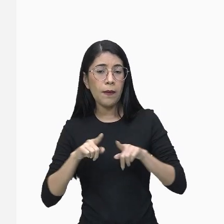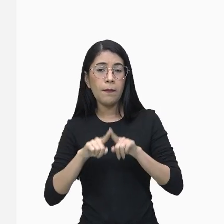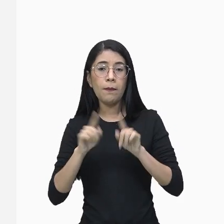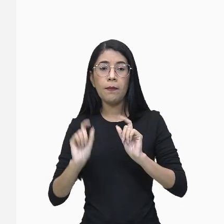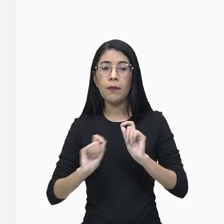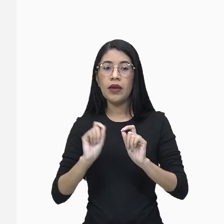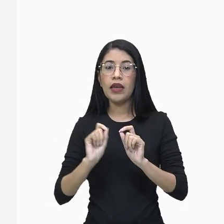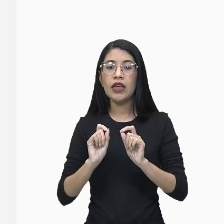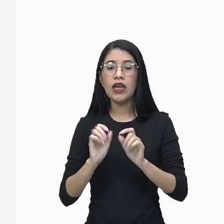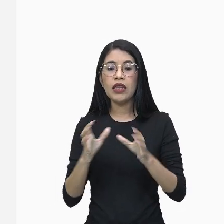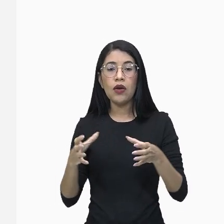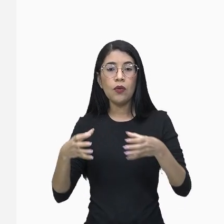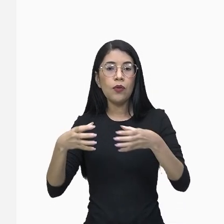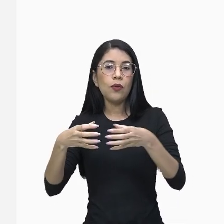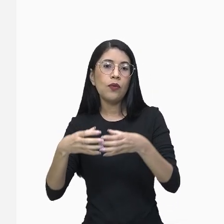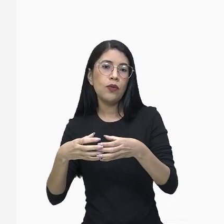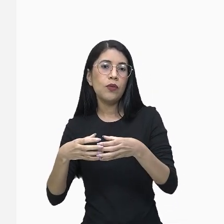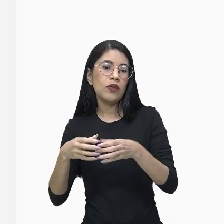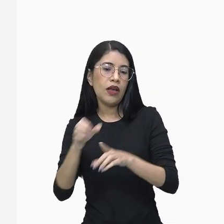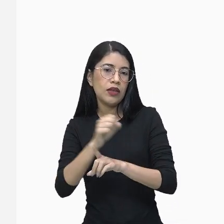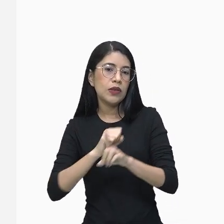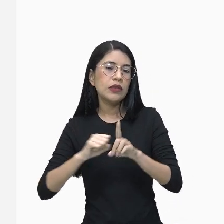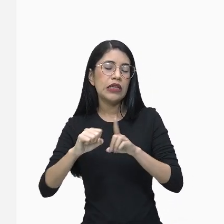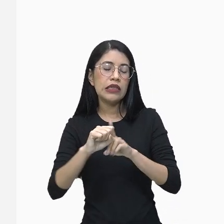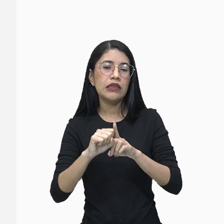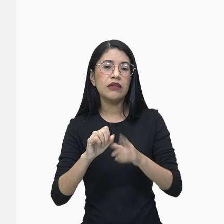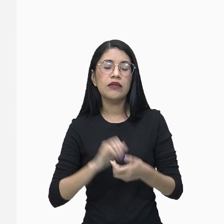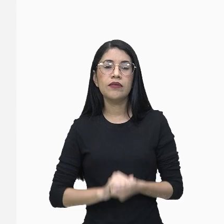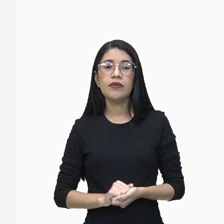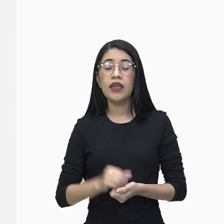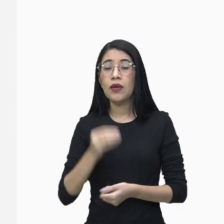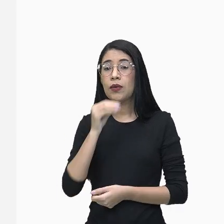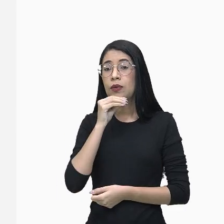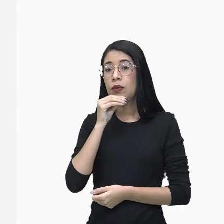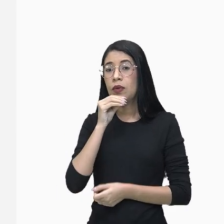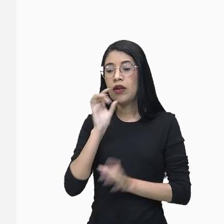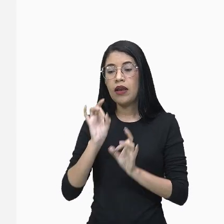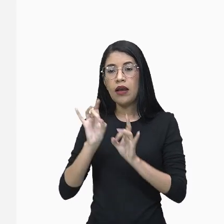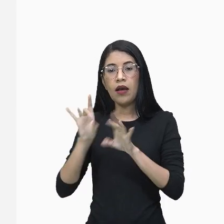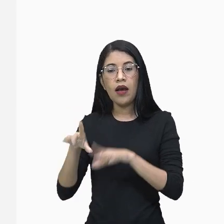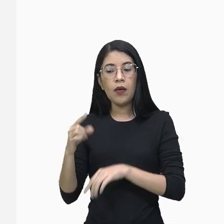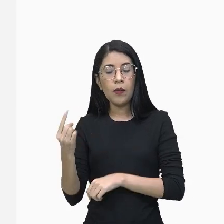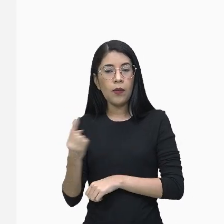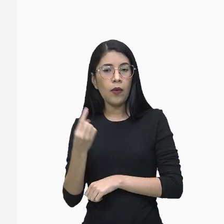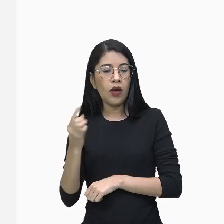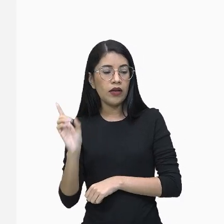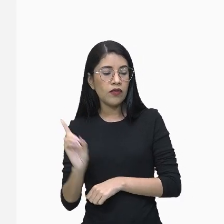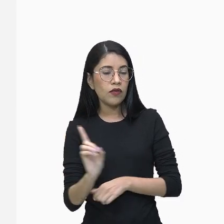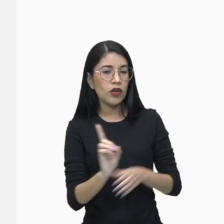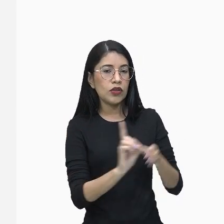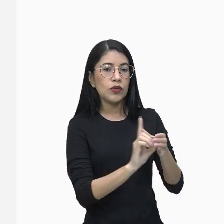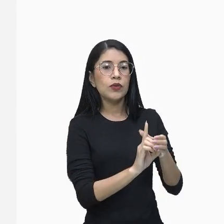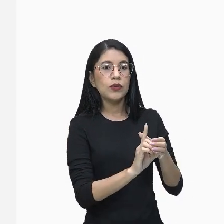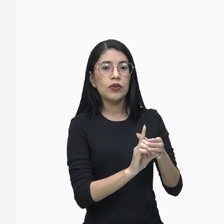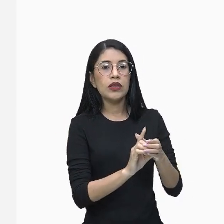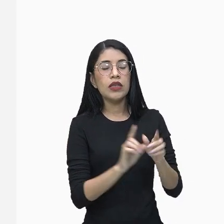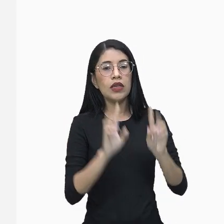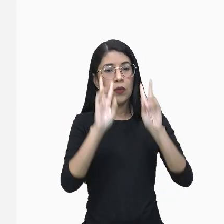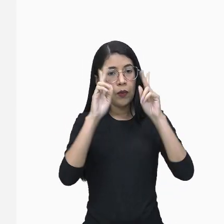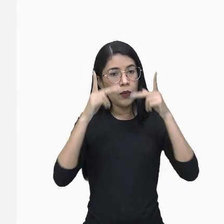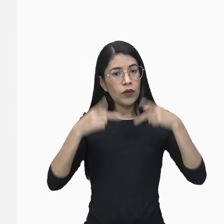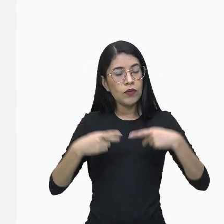conflitos coletivos, vamos dizer assim, sociais. Drummond abandonou o isolamento e o